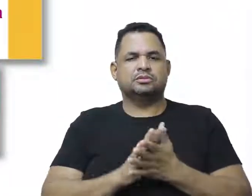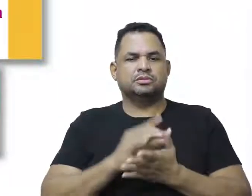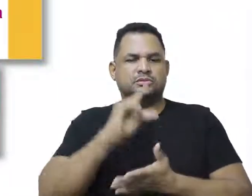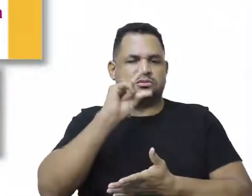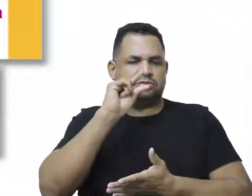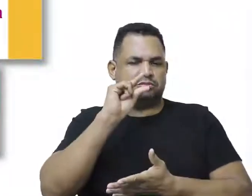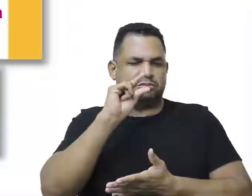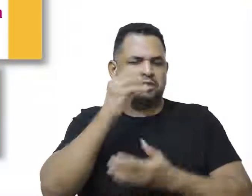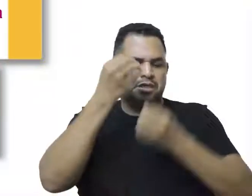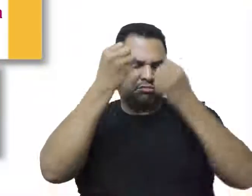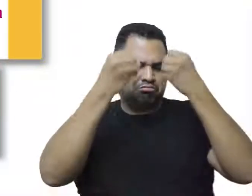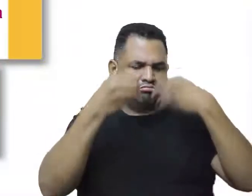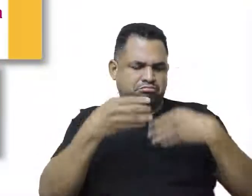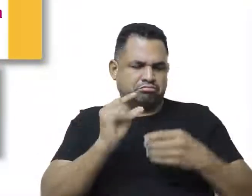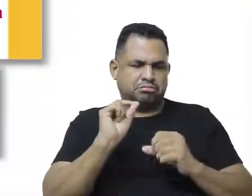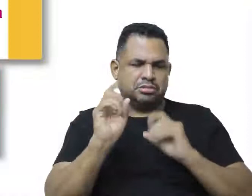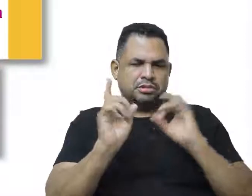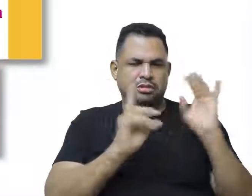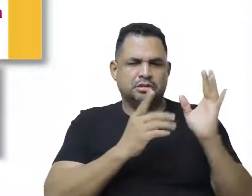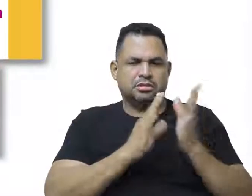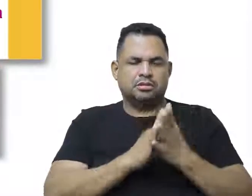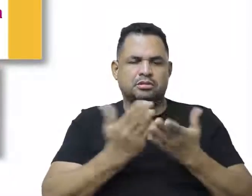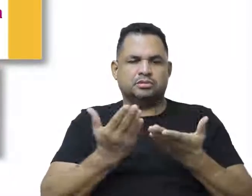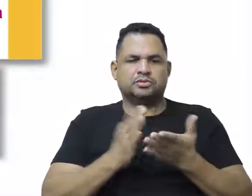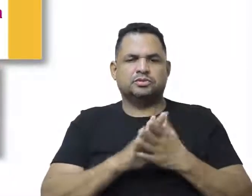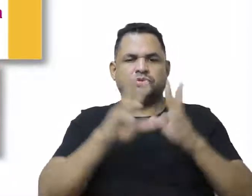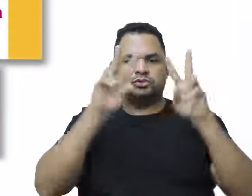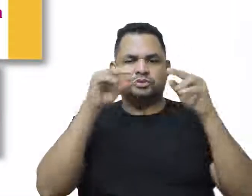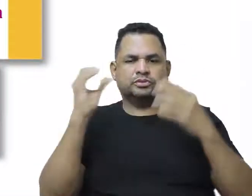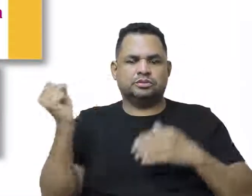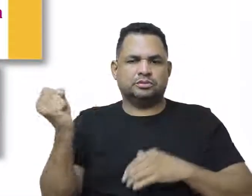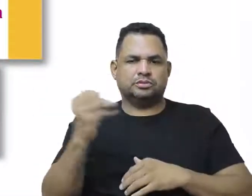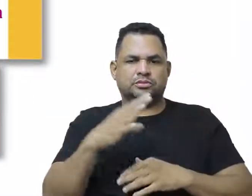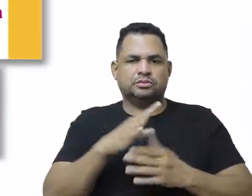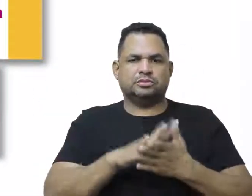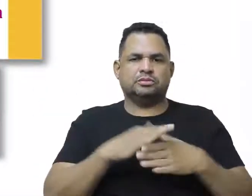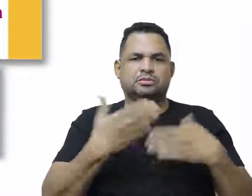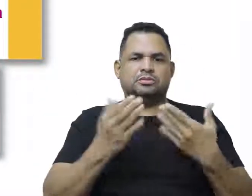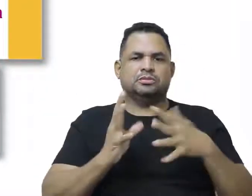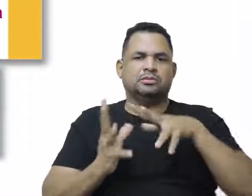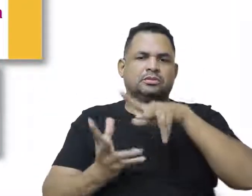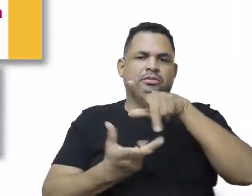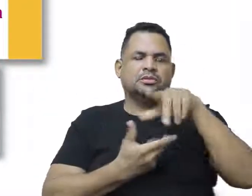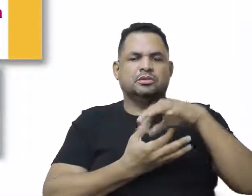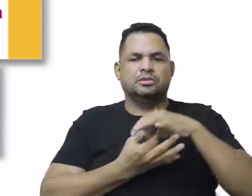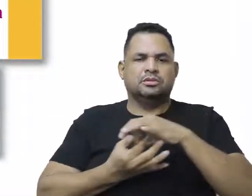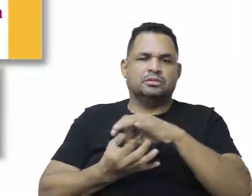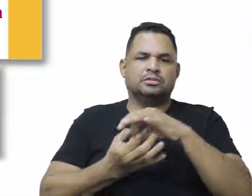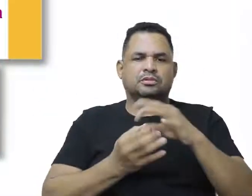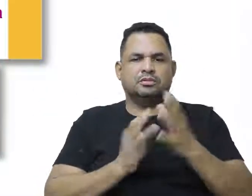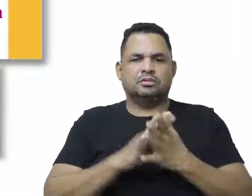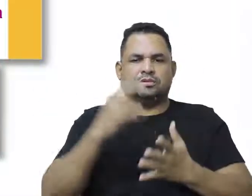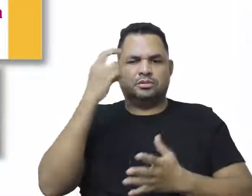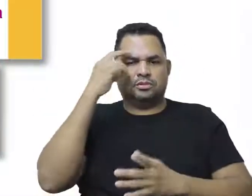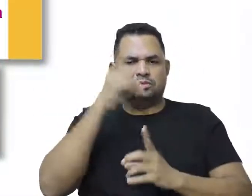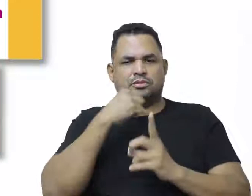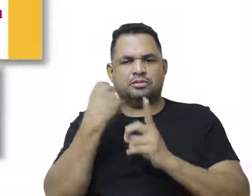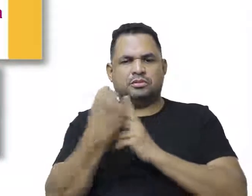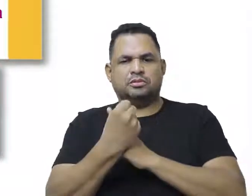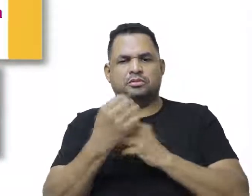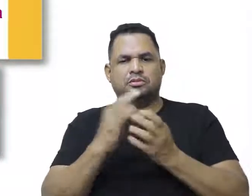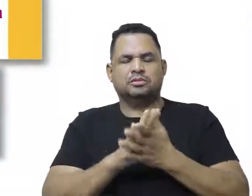falar um pouquinho de cada aí os temas contemporâneos a gente falou a gente falou de globalização Cultura e